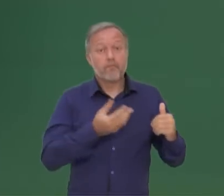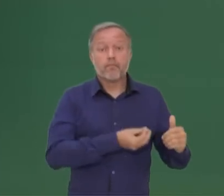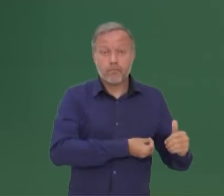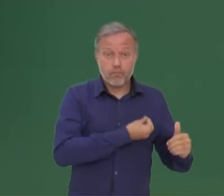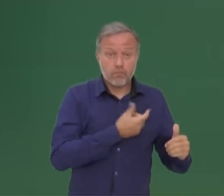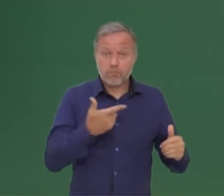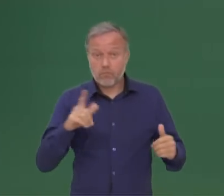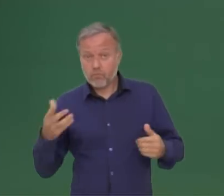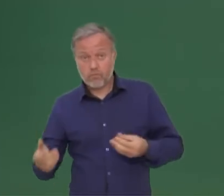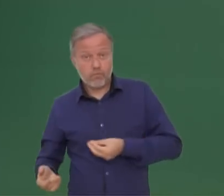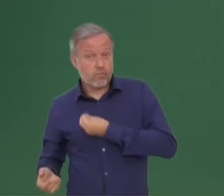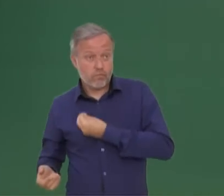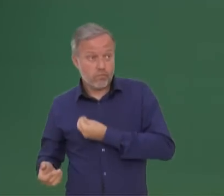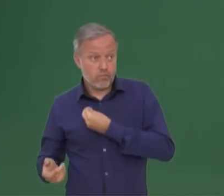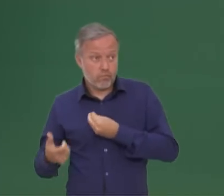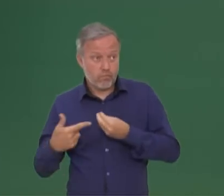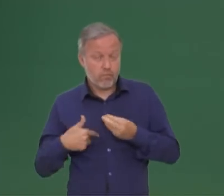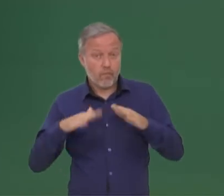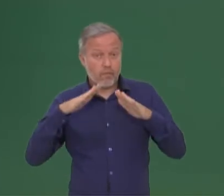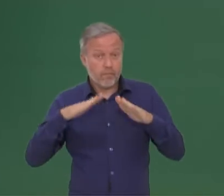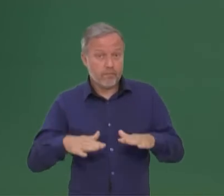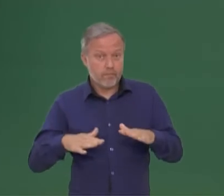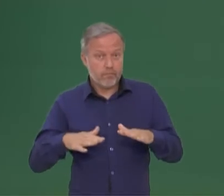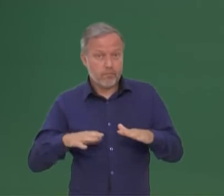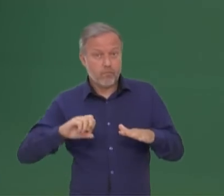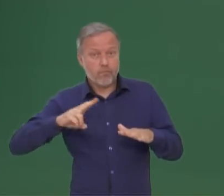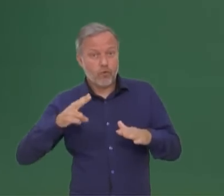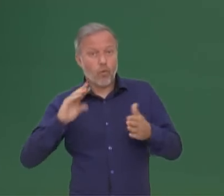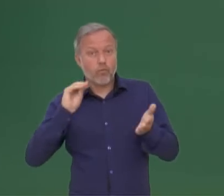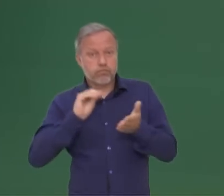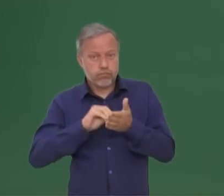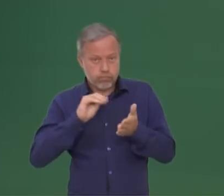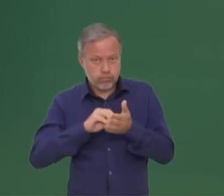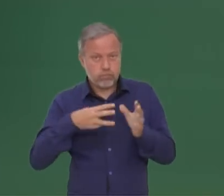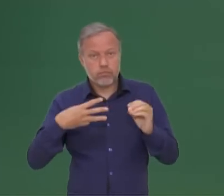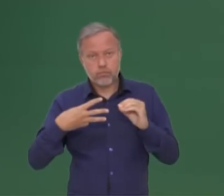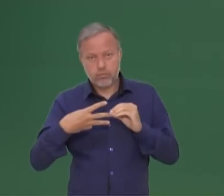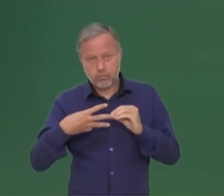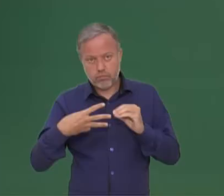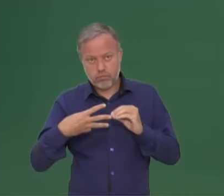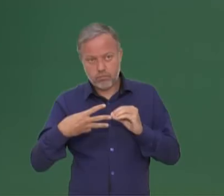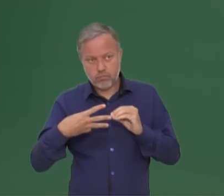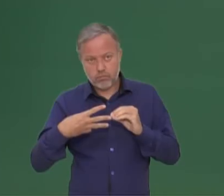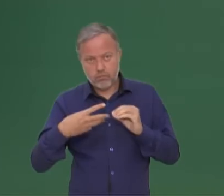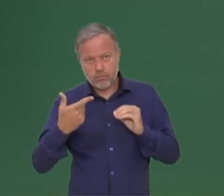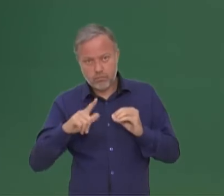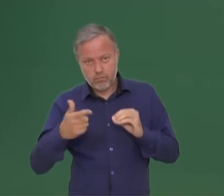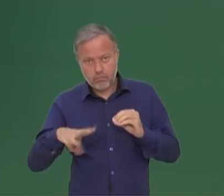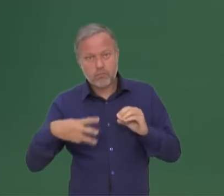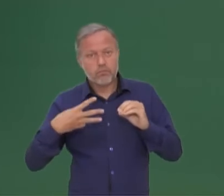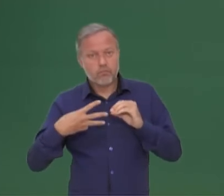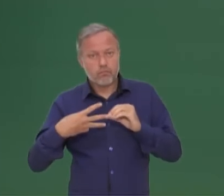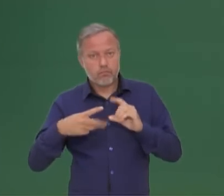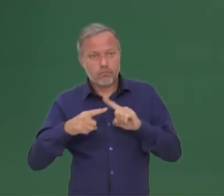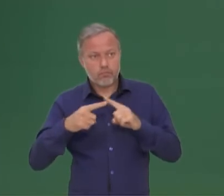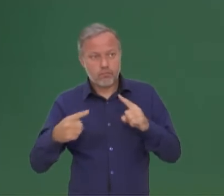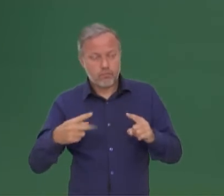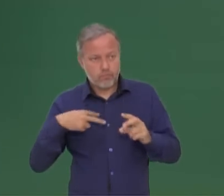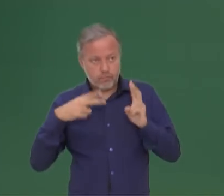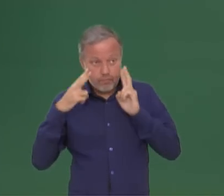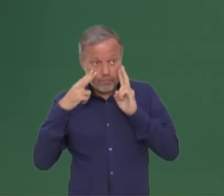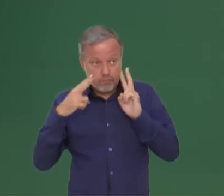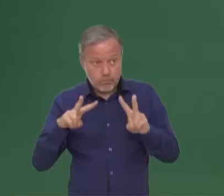eu utilizo o critério presença ou ausência de célula. Perfeito, super fácil de entender. Nós